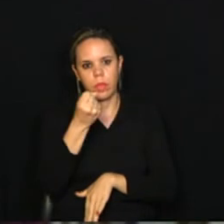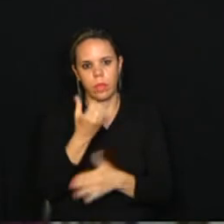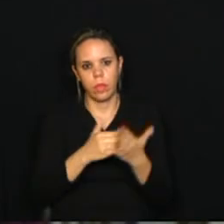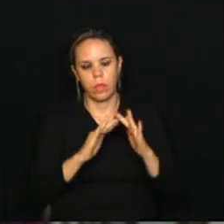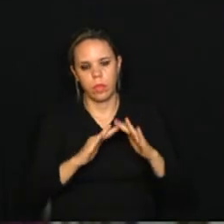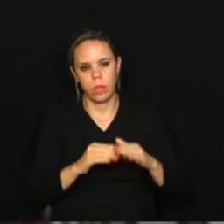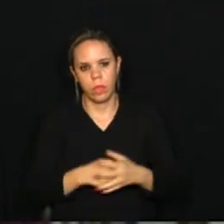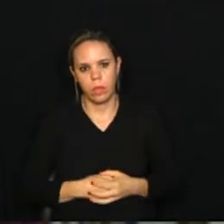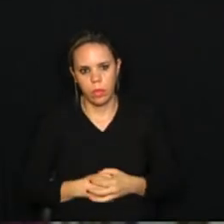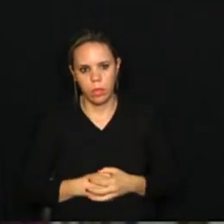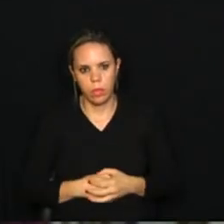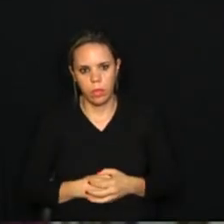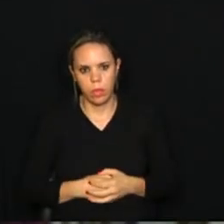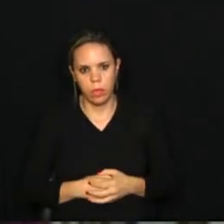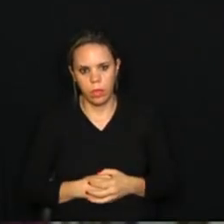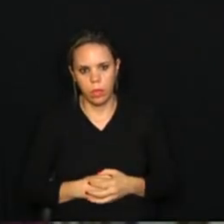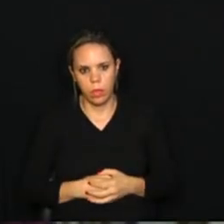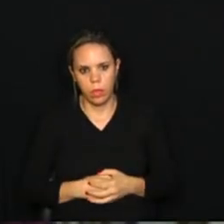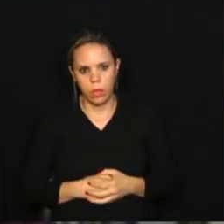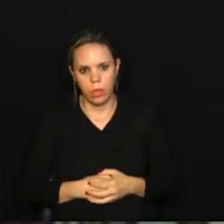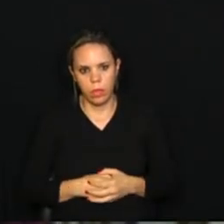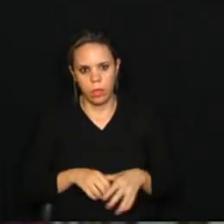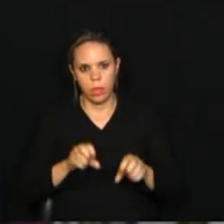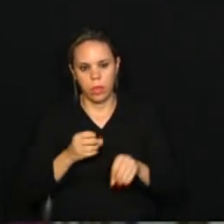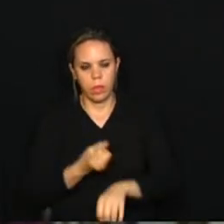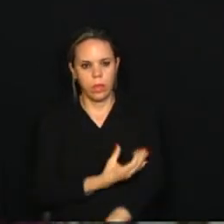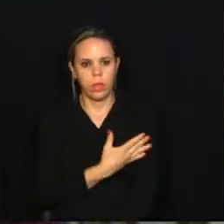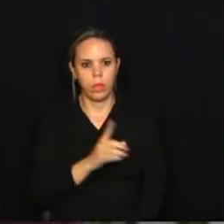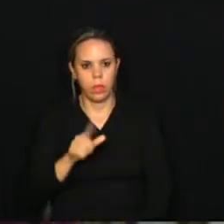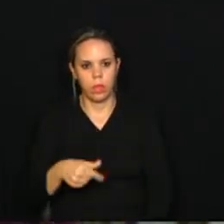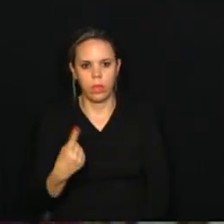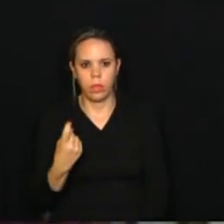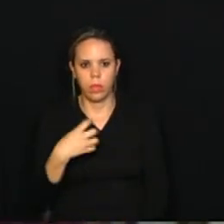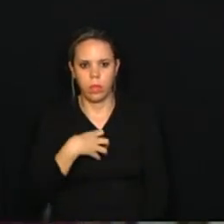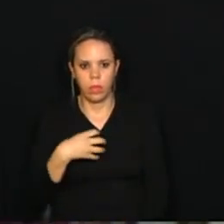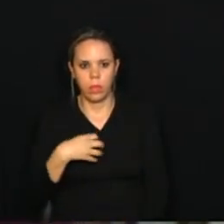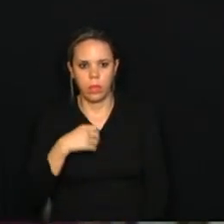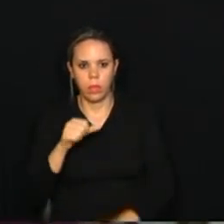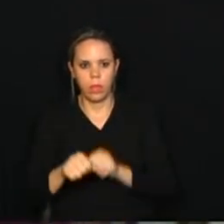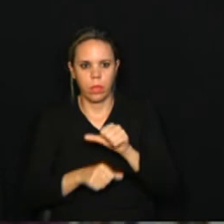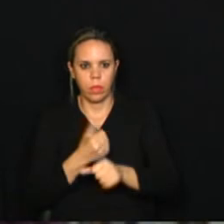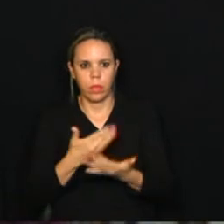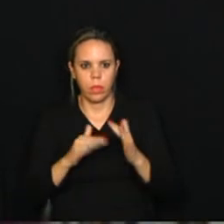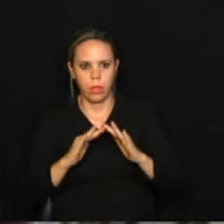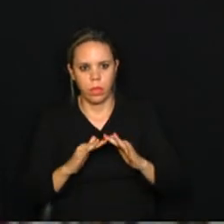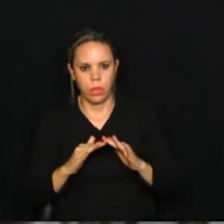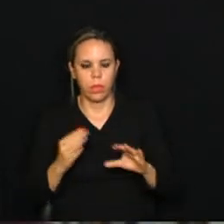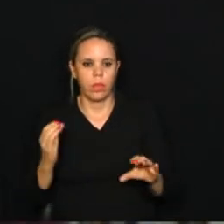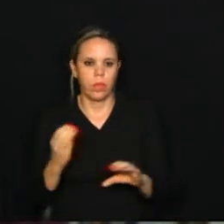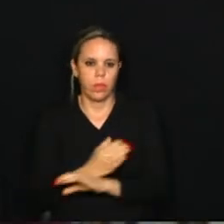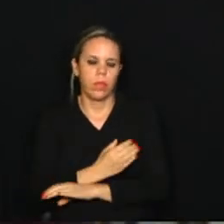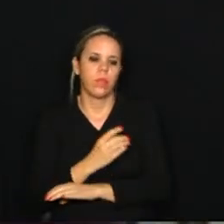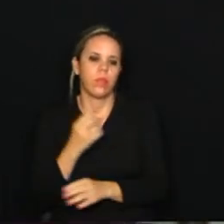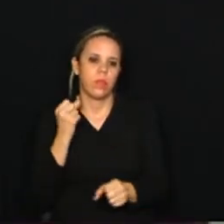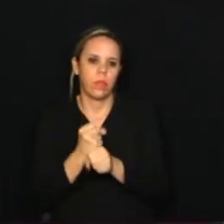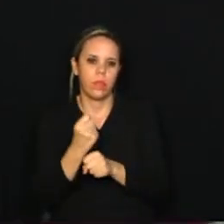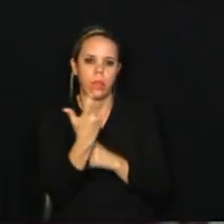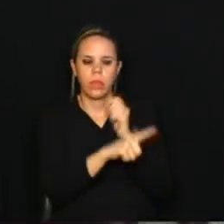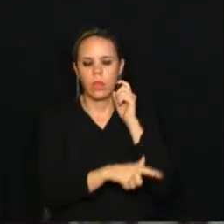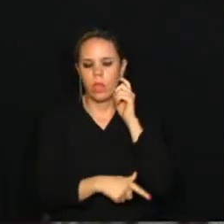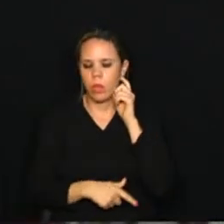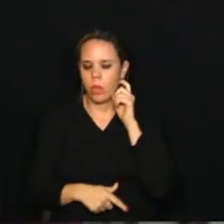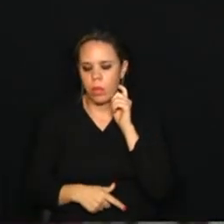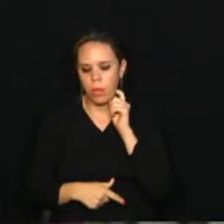escolas de ensino fundamental, que é o único jeito de transformar uma escola em tempo integral é construindo outra,